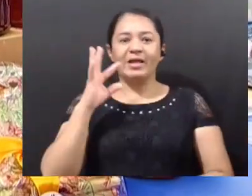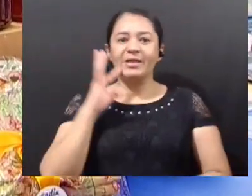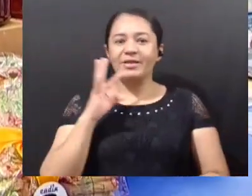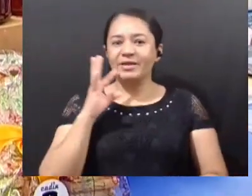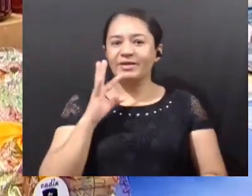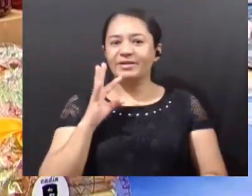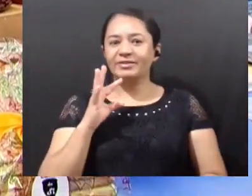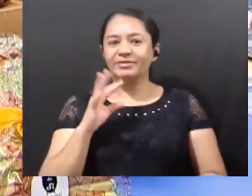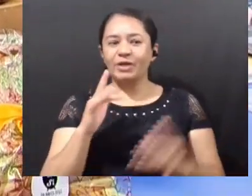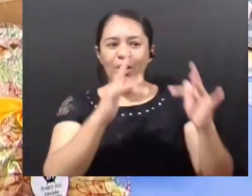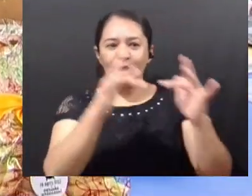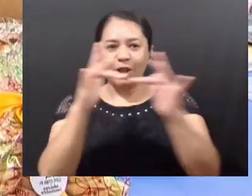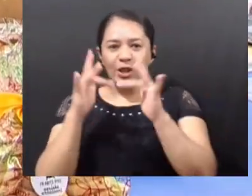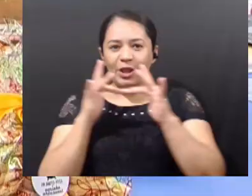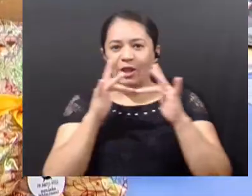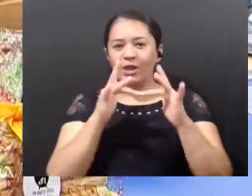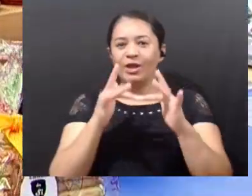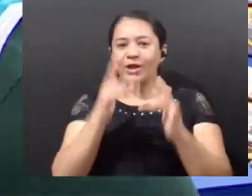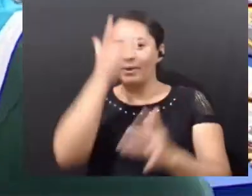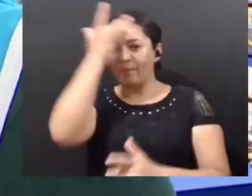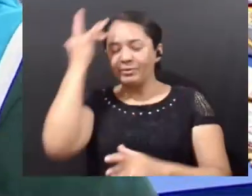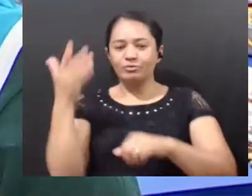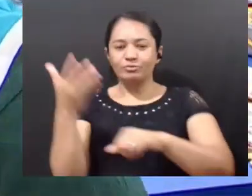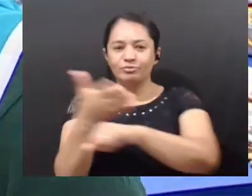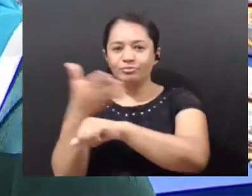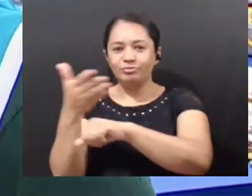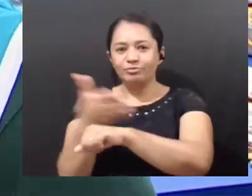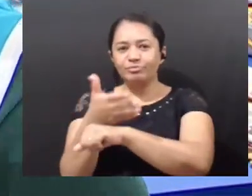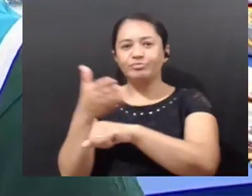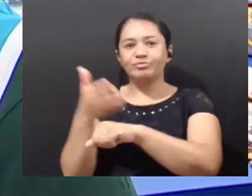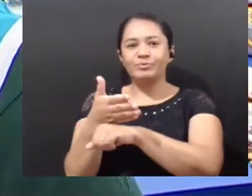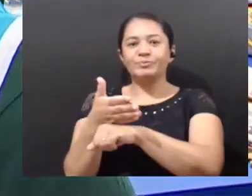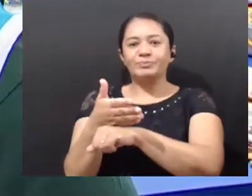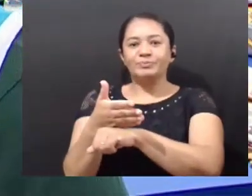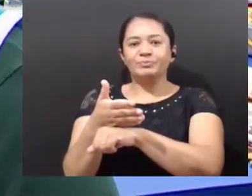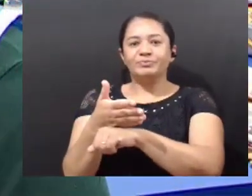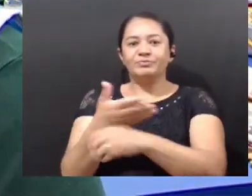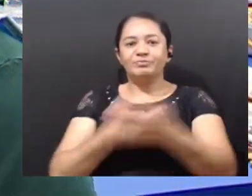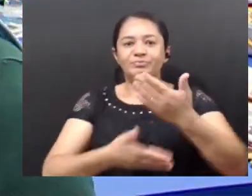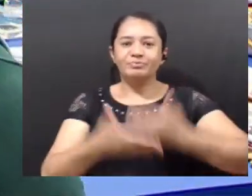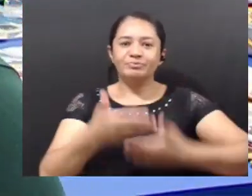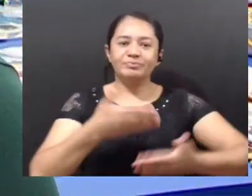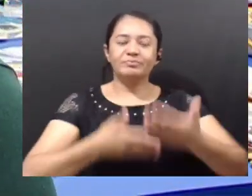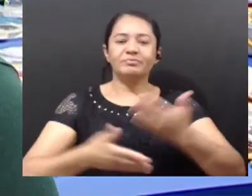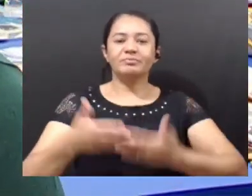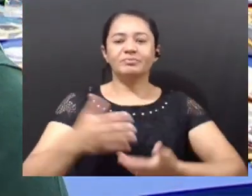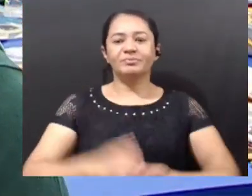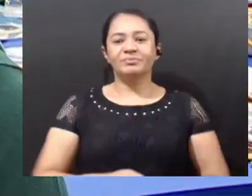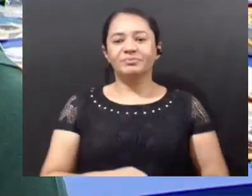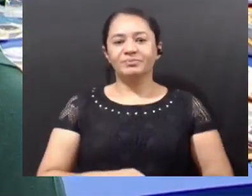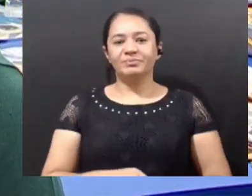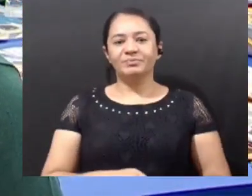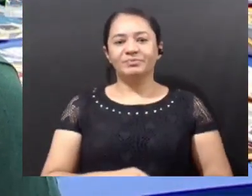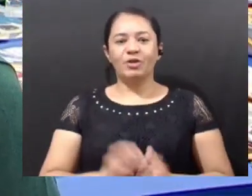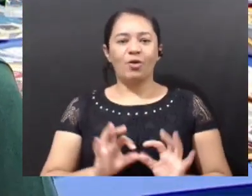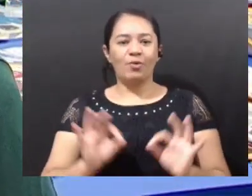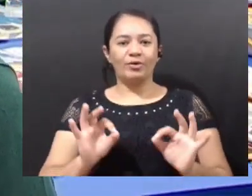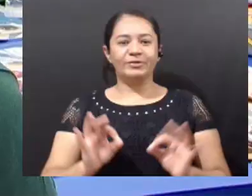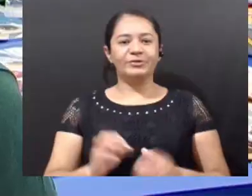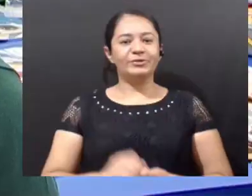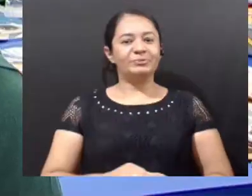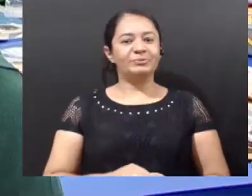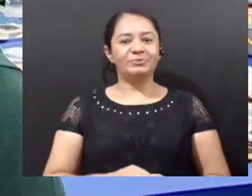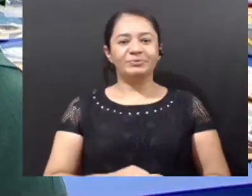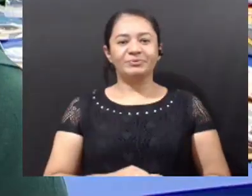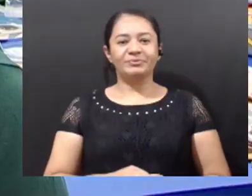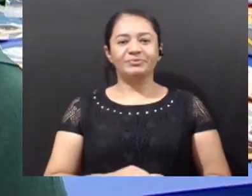muita gente participando e trocando, né? Um ótimo networking. É uma vitrine.